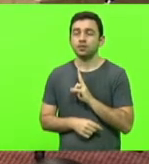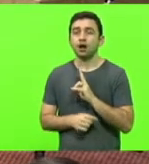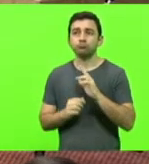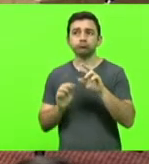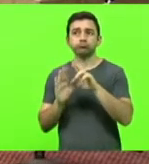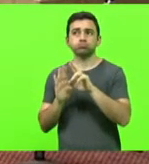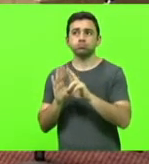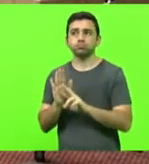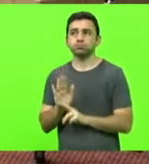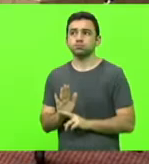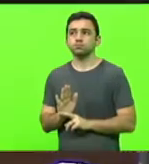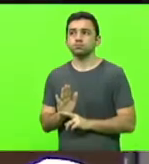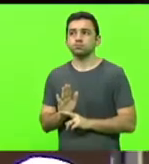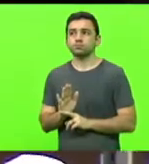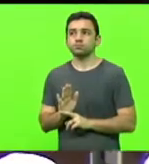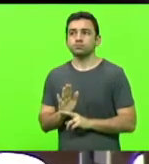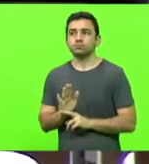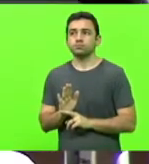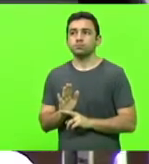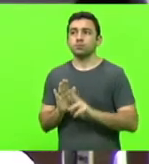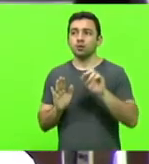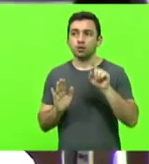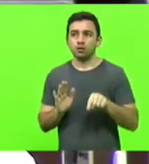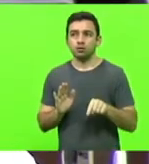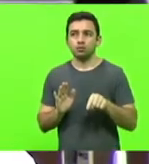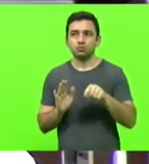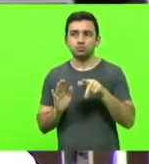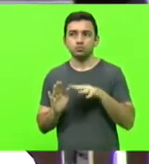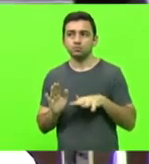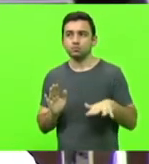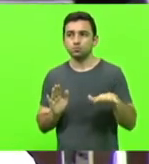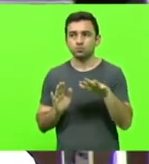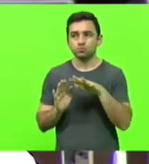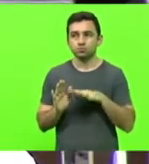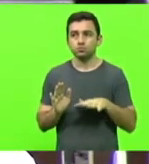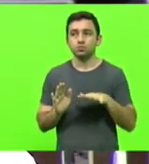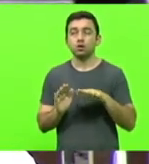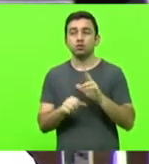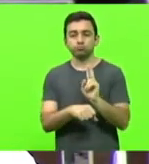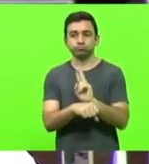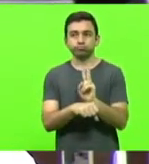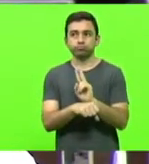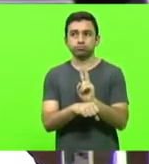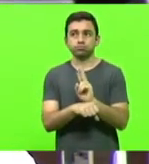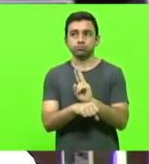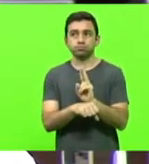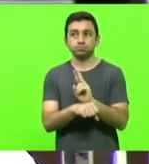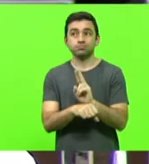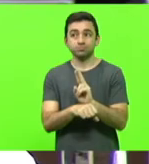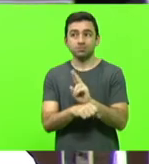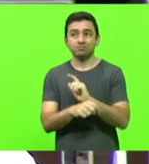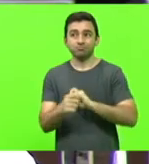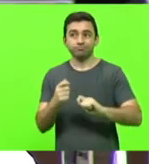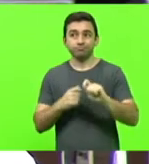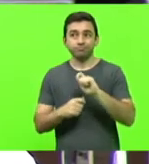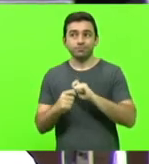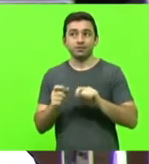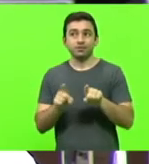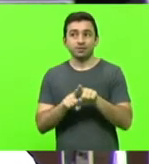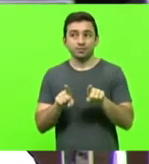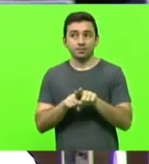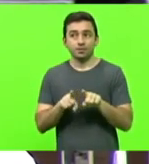procedimentos foram feitos e indicados pelos próprios auditores da Fazenda e também